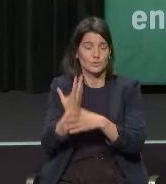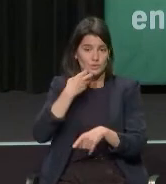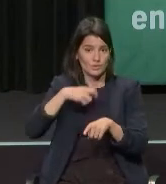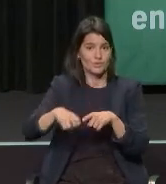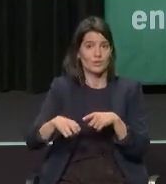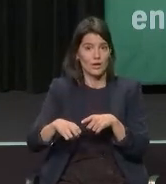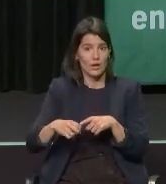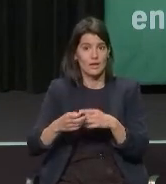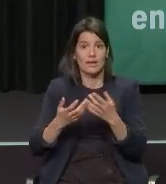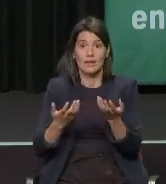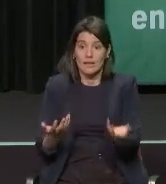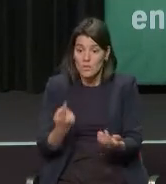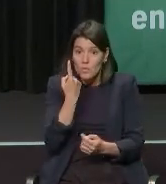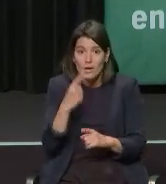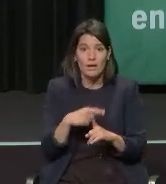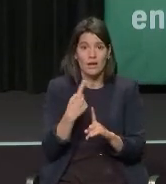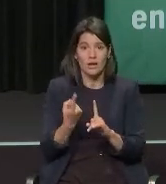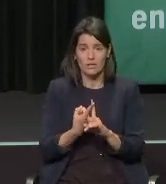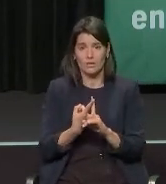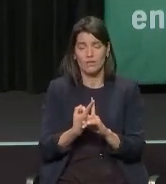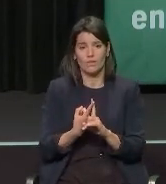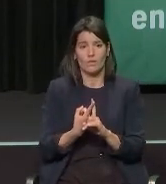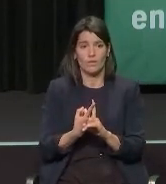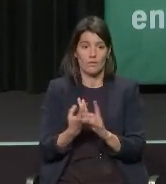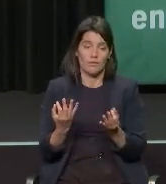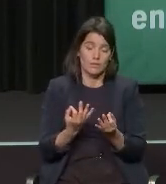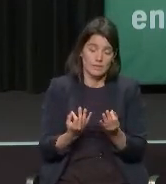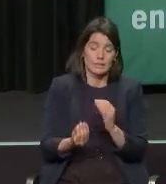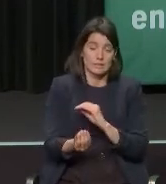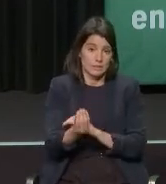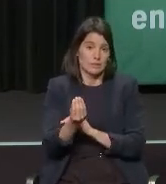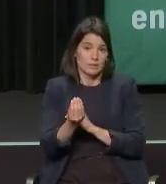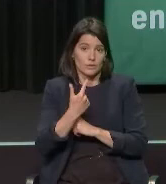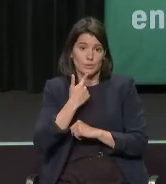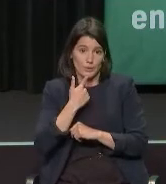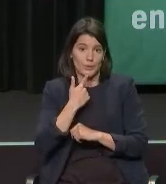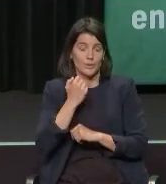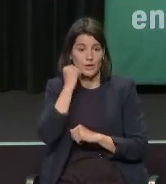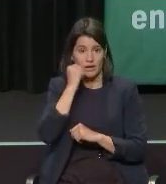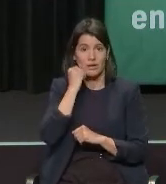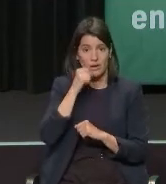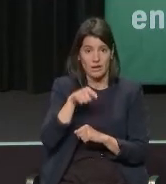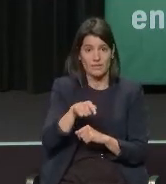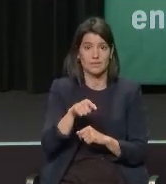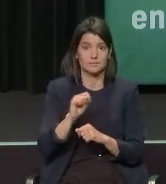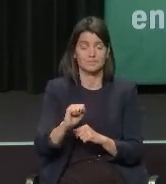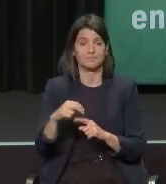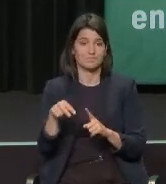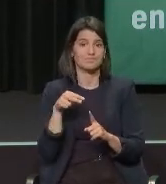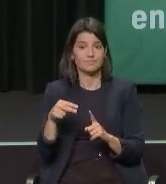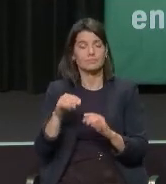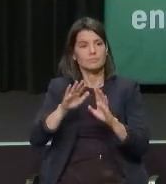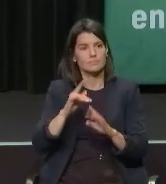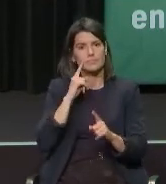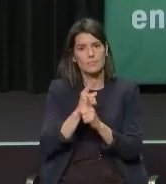energia. Portanto, num ano que foi anomalamente alto, grave deste ponto de vista, mas